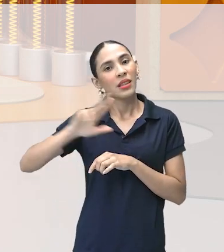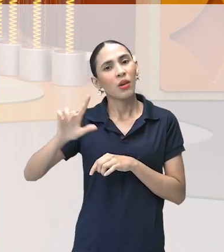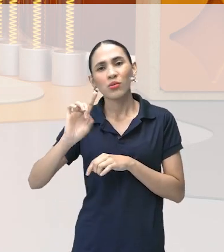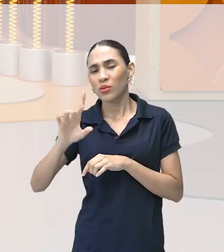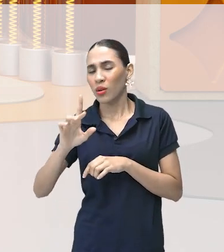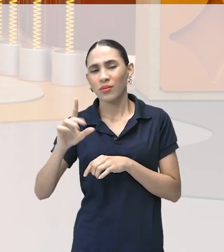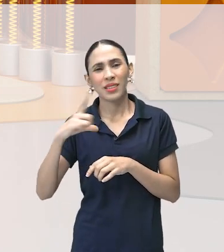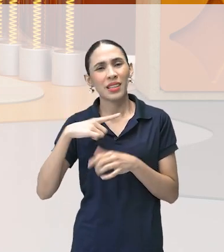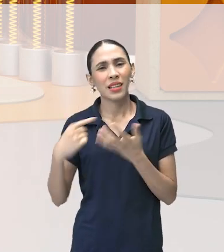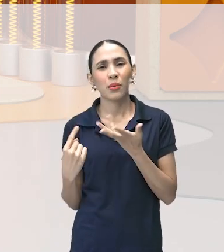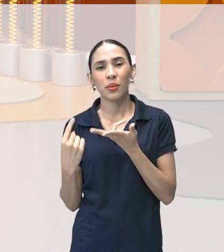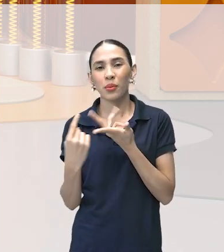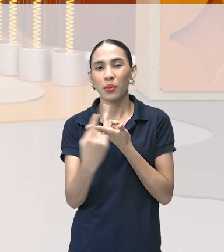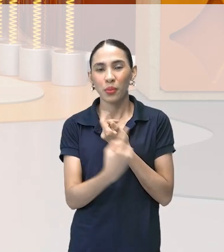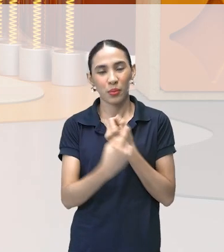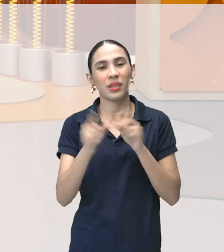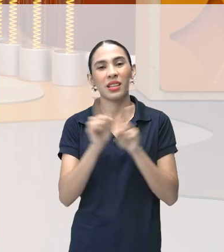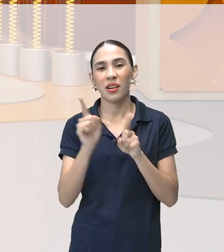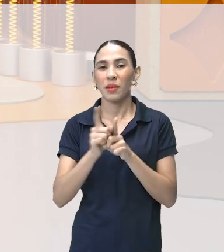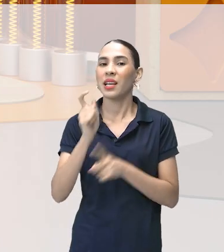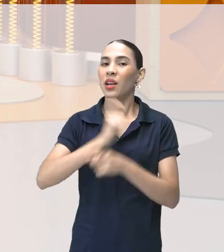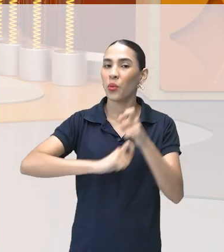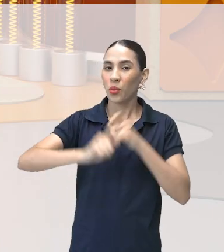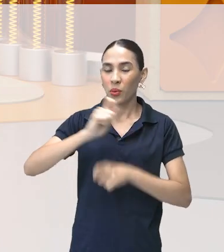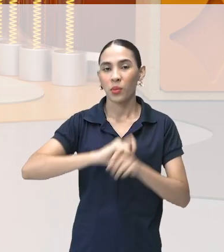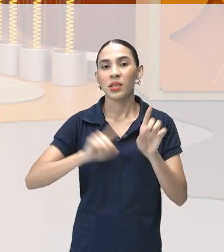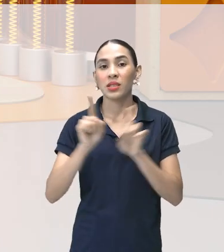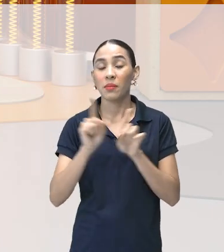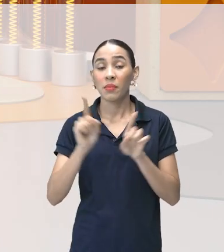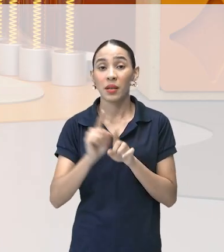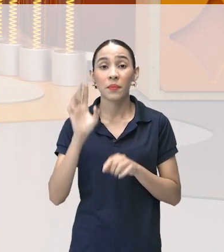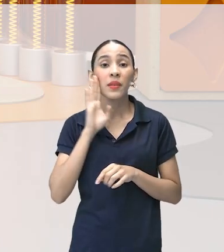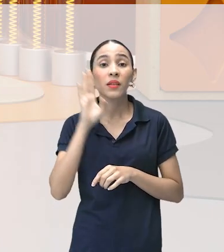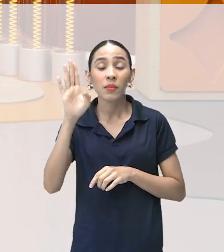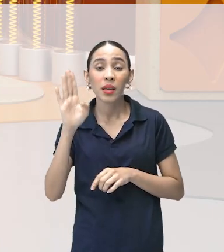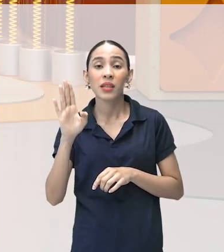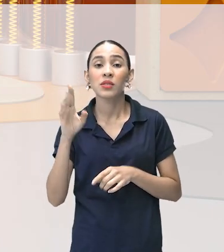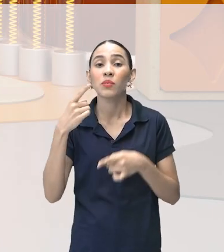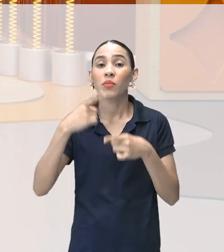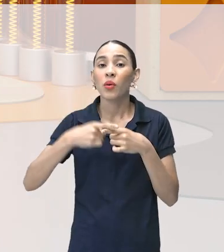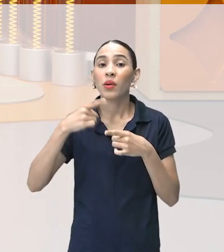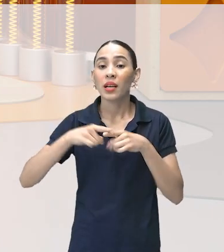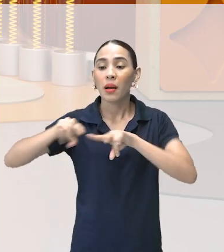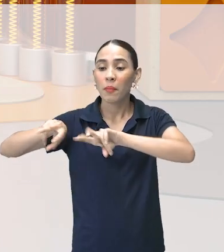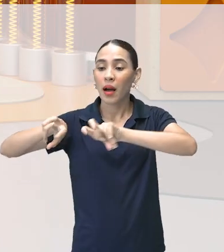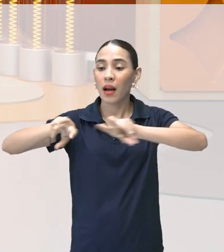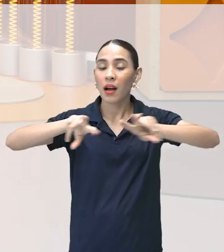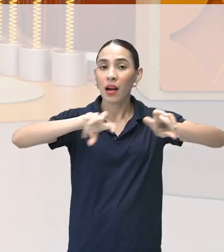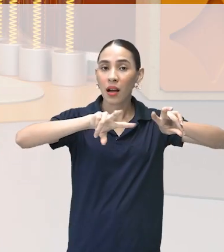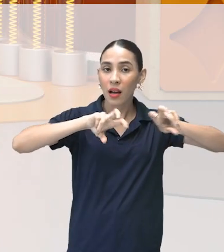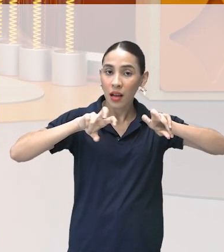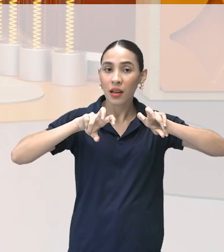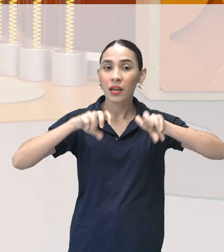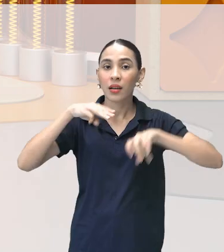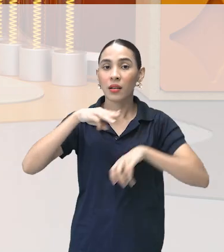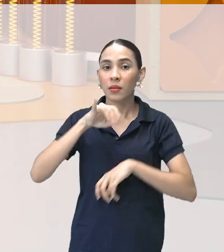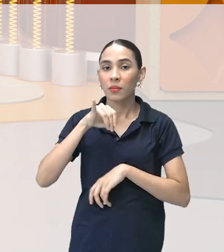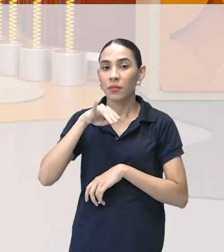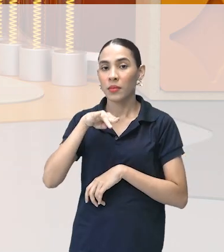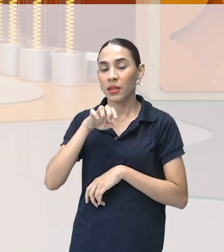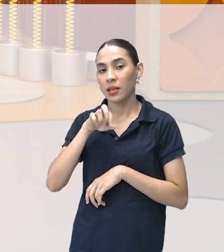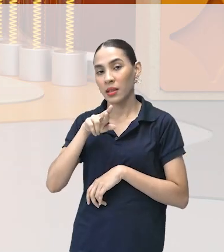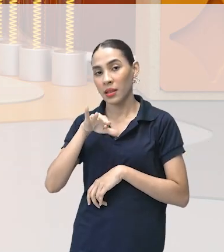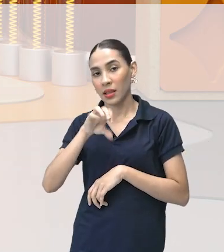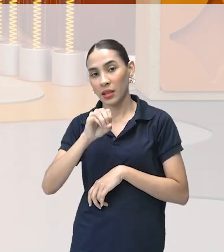por isso. Existem questões econômicas também, principalmente por conta de explorações de minérios,